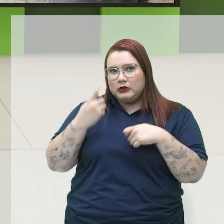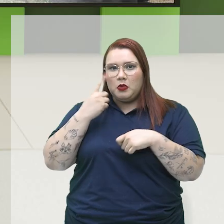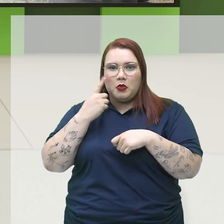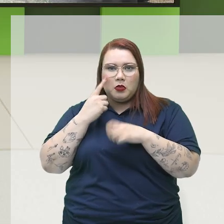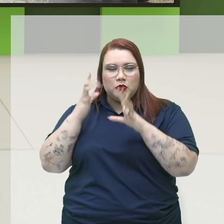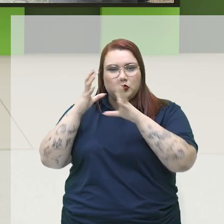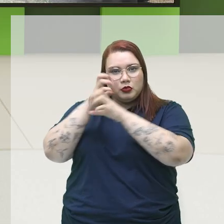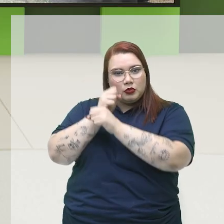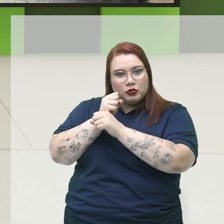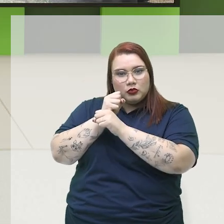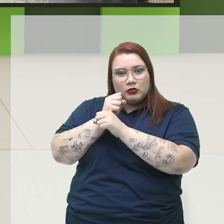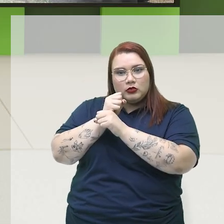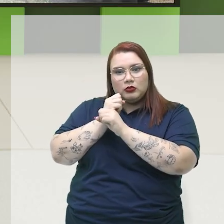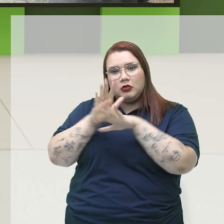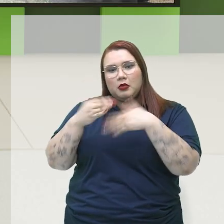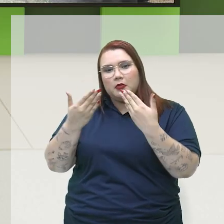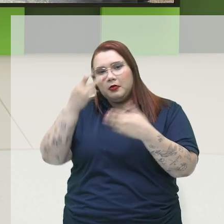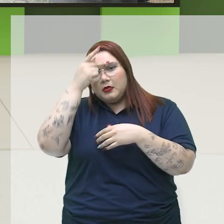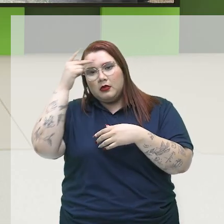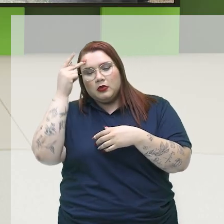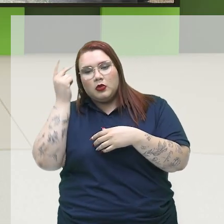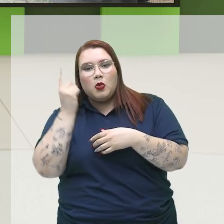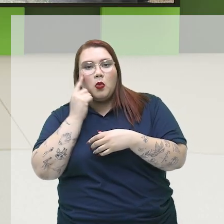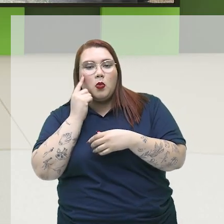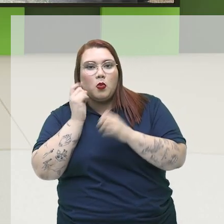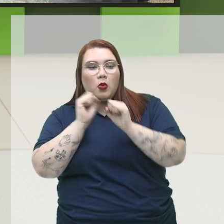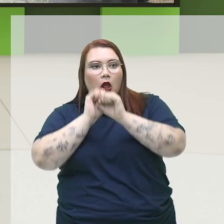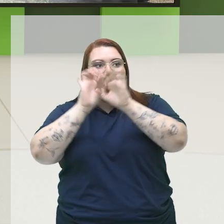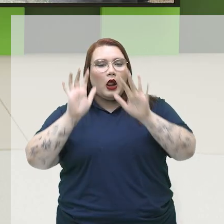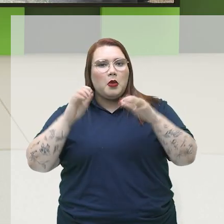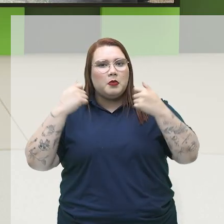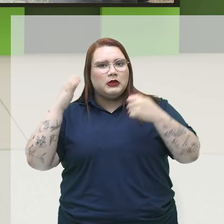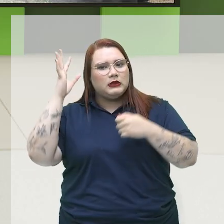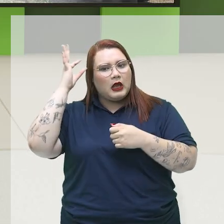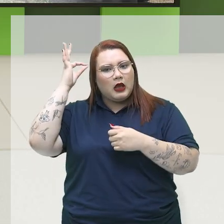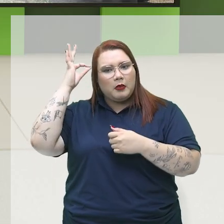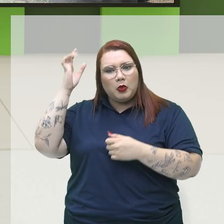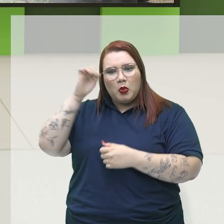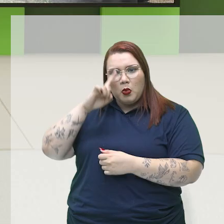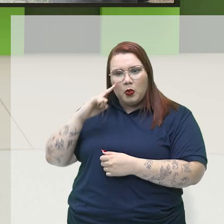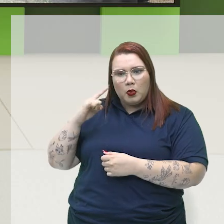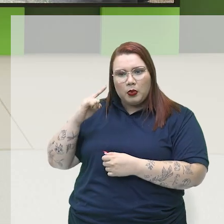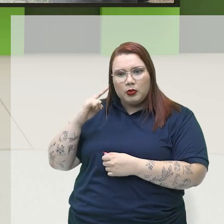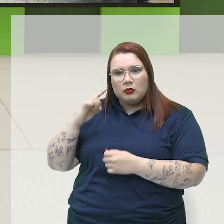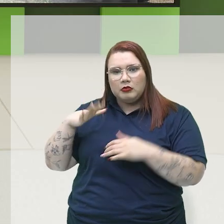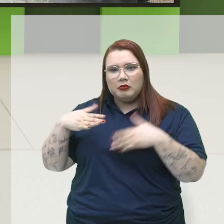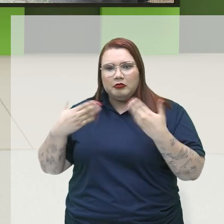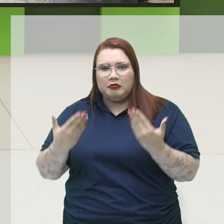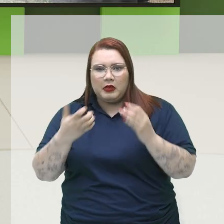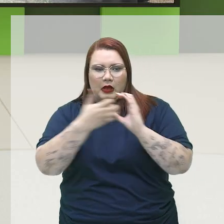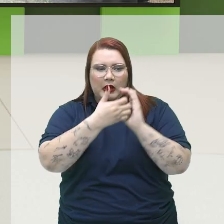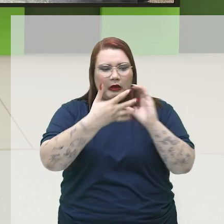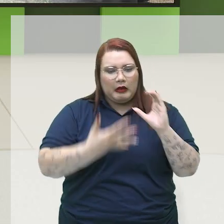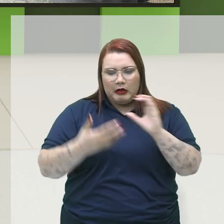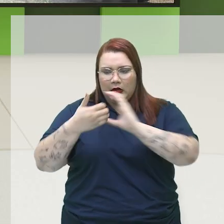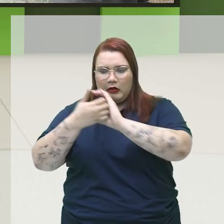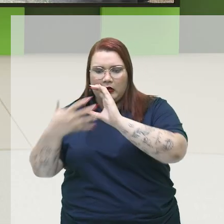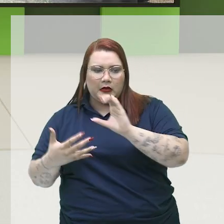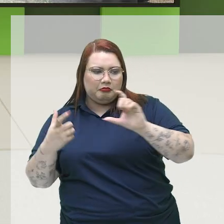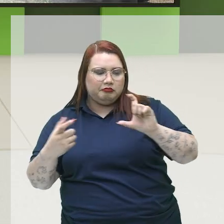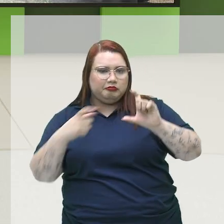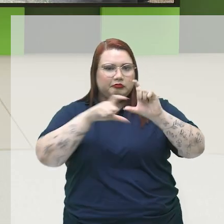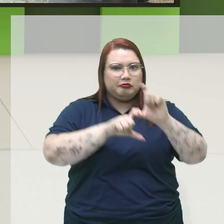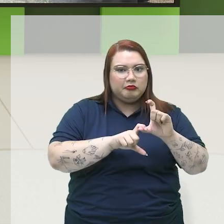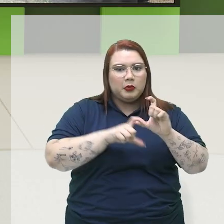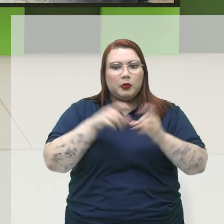tem que necessariamente ter olhos escuros? Ou uma pessoa de olhos claros tem que necessariamente ter cabelos loiros? Será que uma